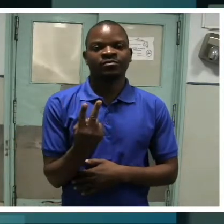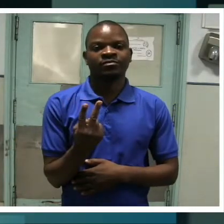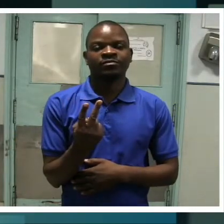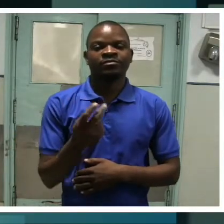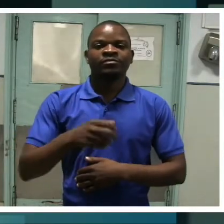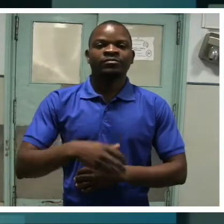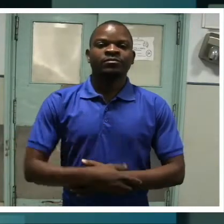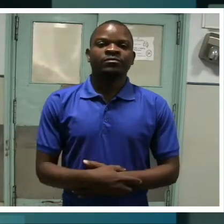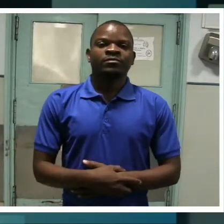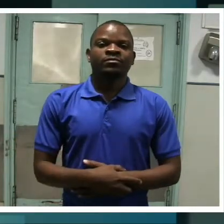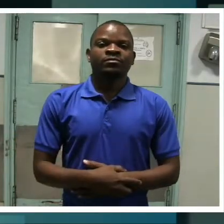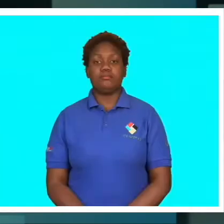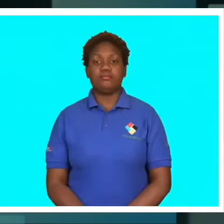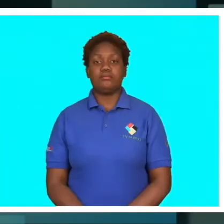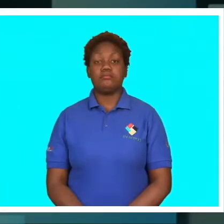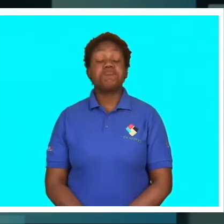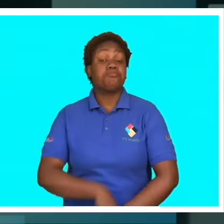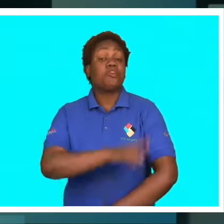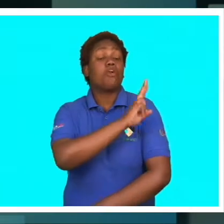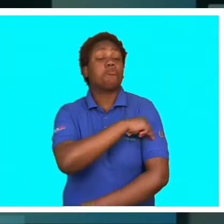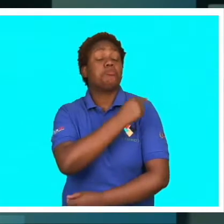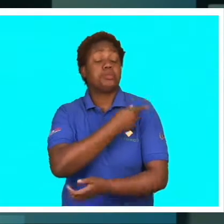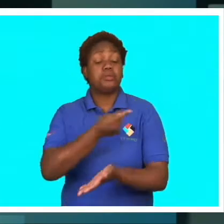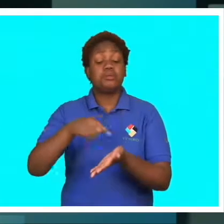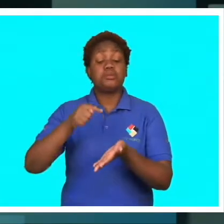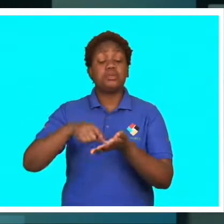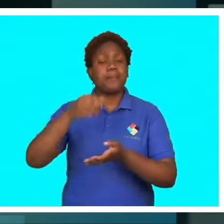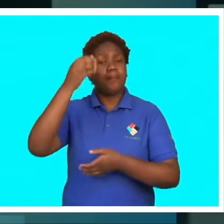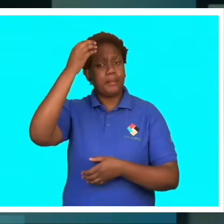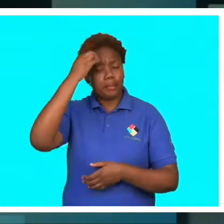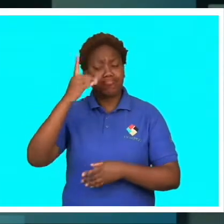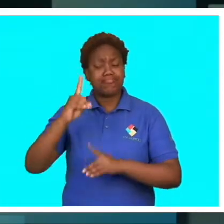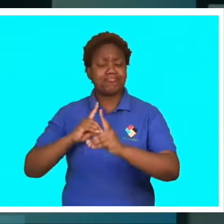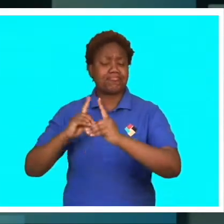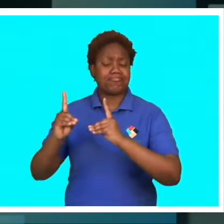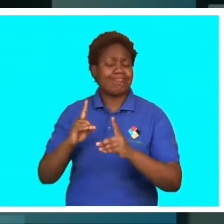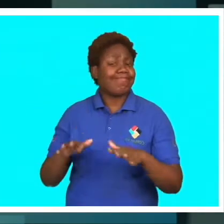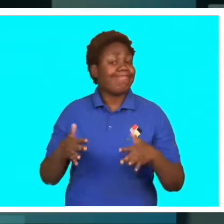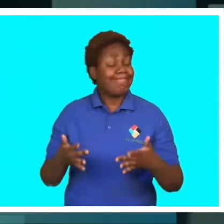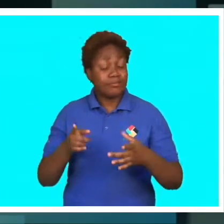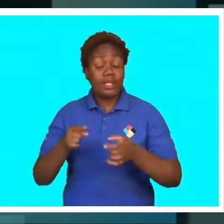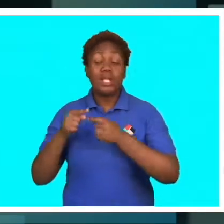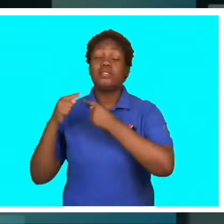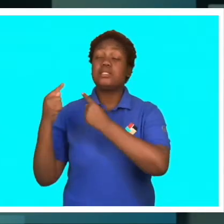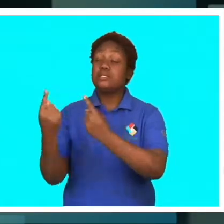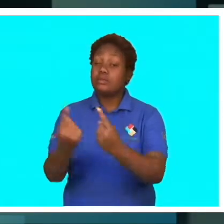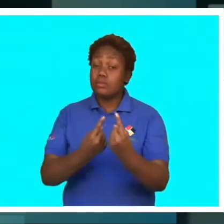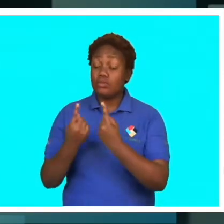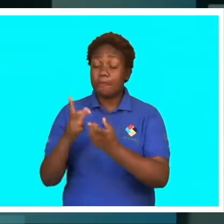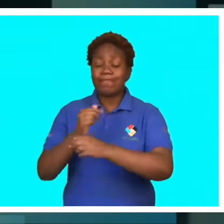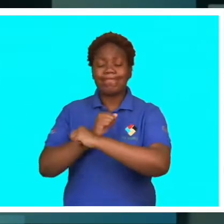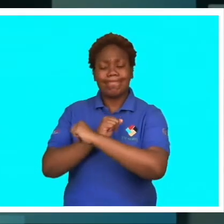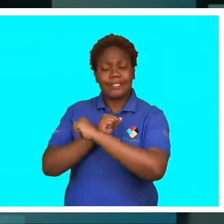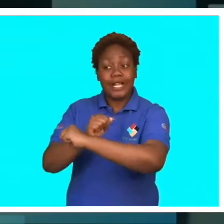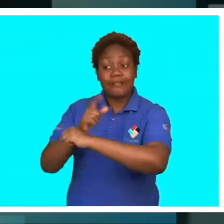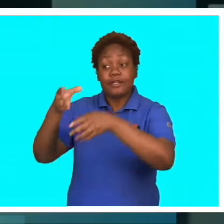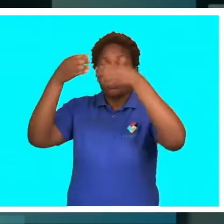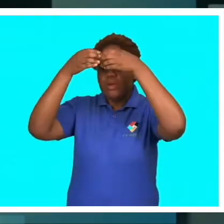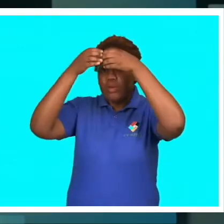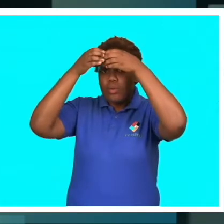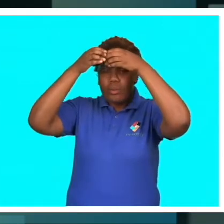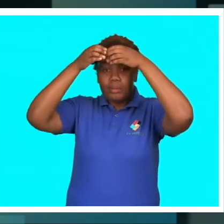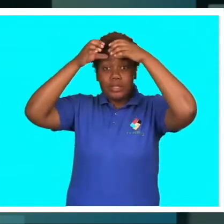entre o médico e o paciente. Para minimizar esta situação, a direção do Hospital Central